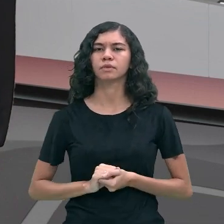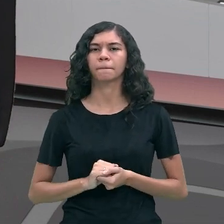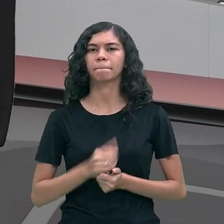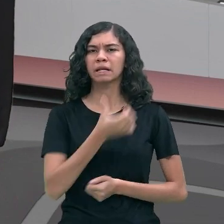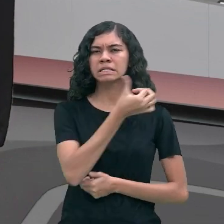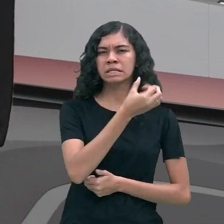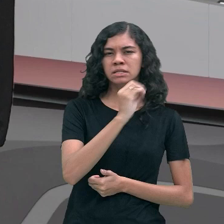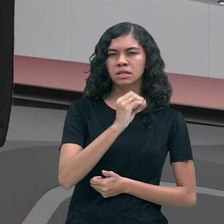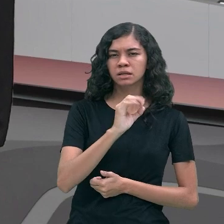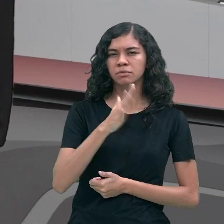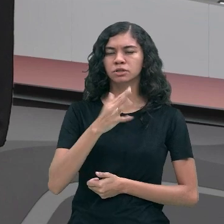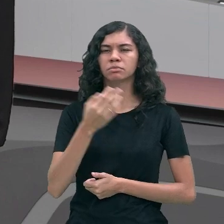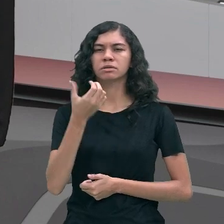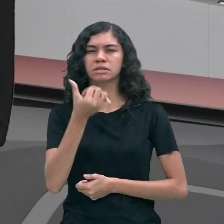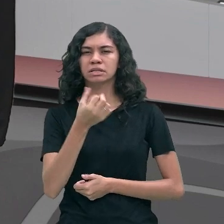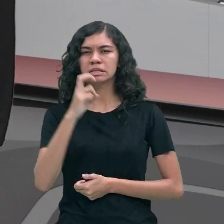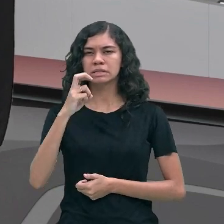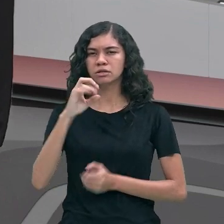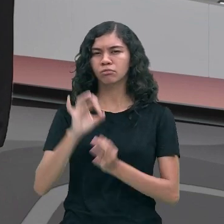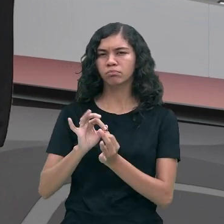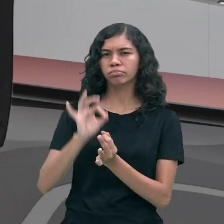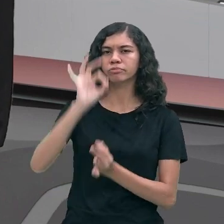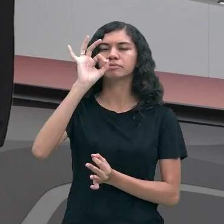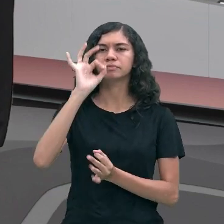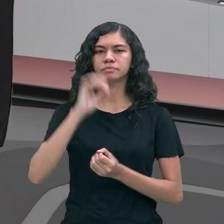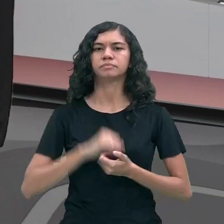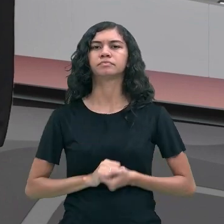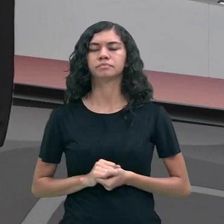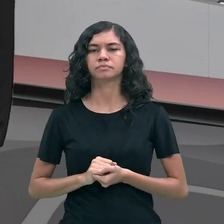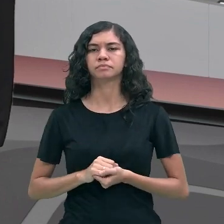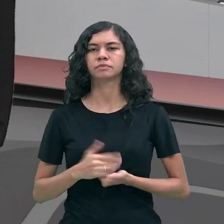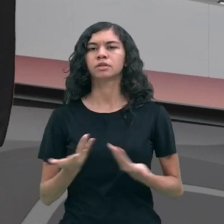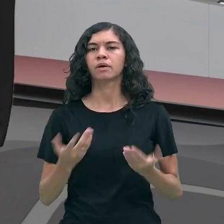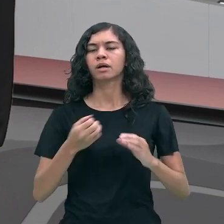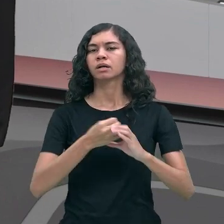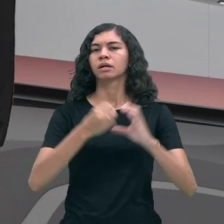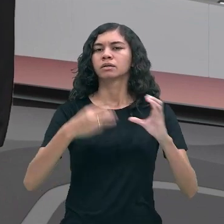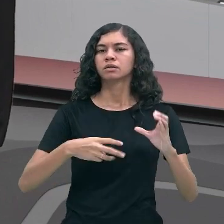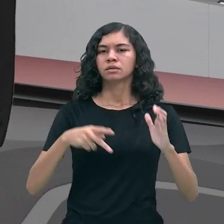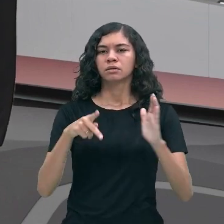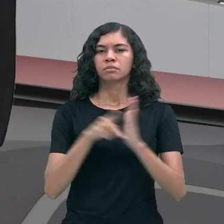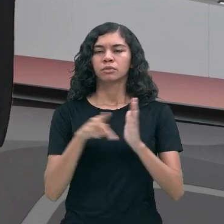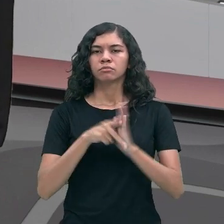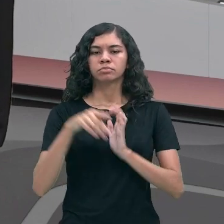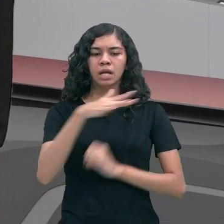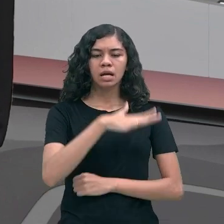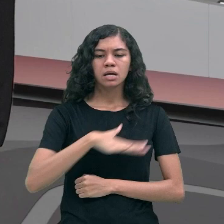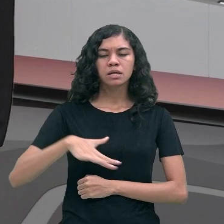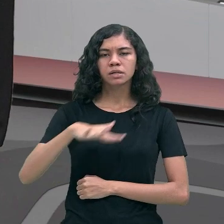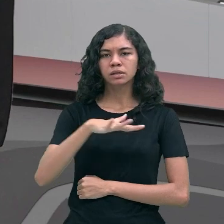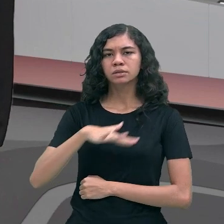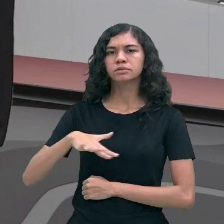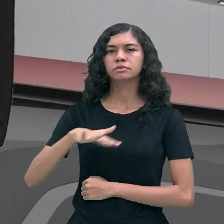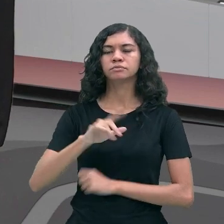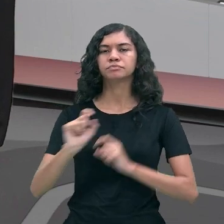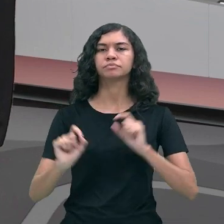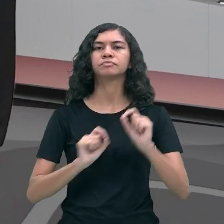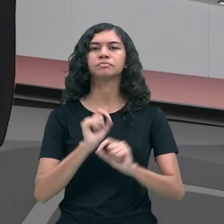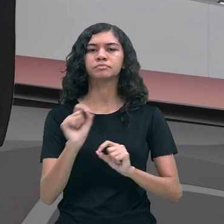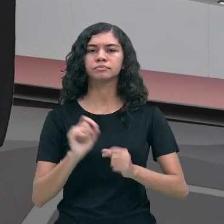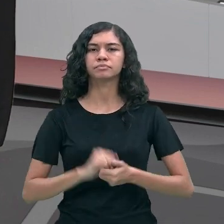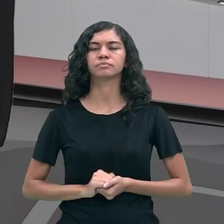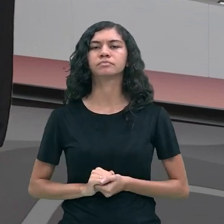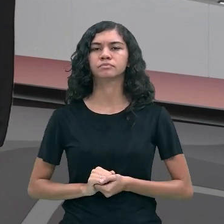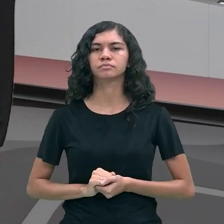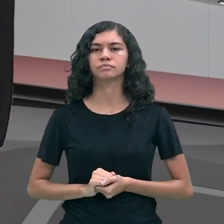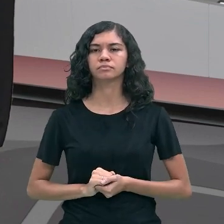a 65 metros de altura, e isso traz uma característica para essa região da mata de terra firme, que as copas das